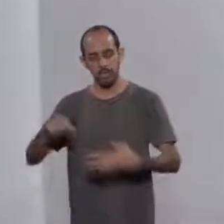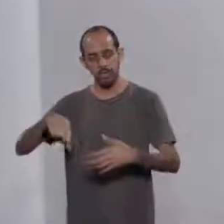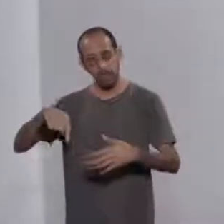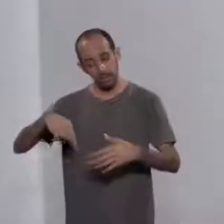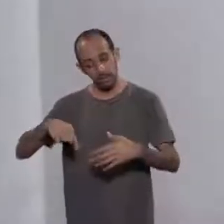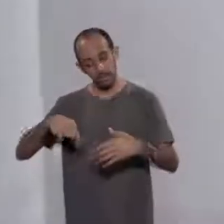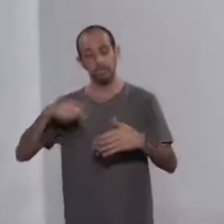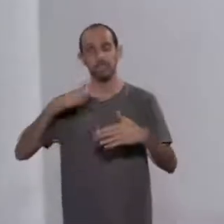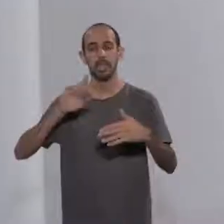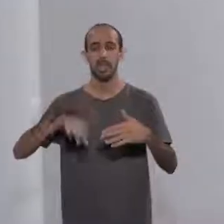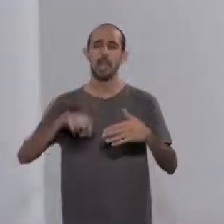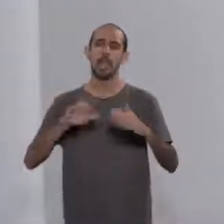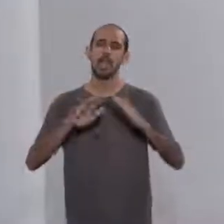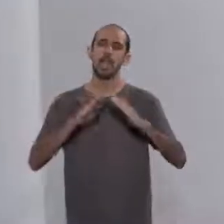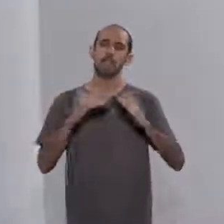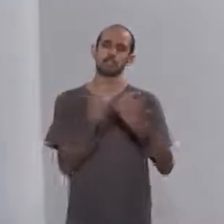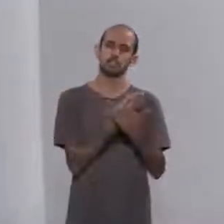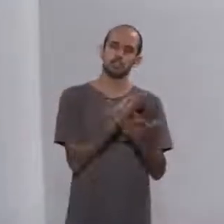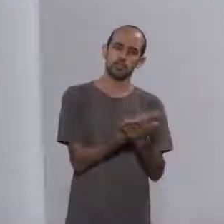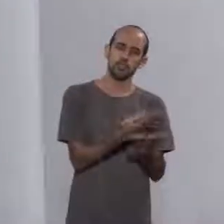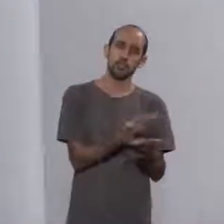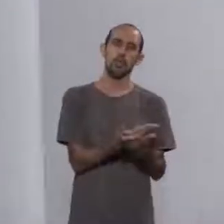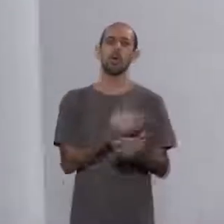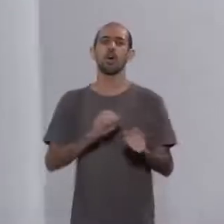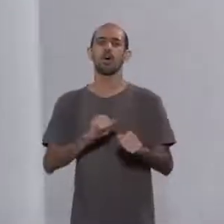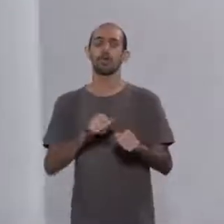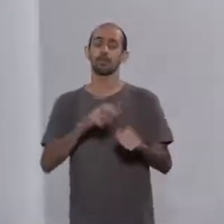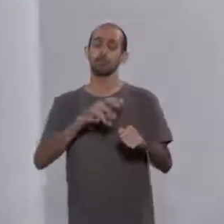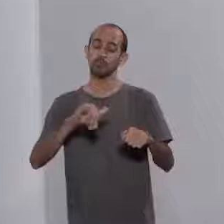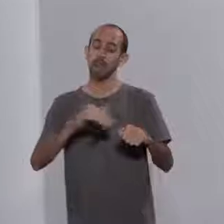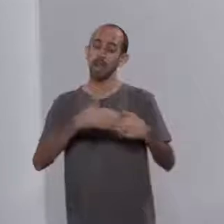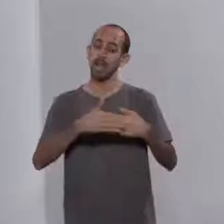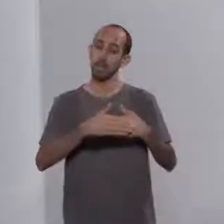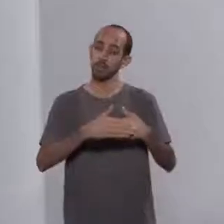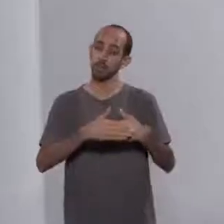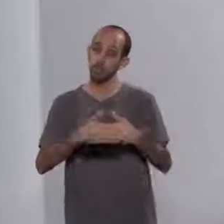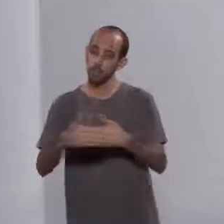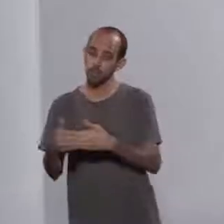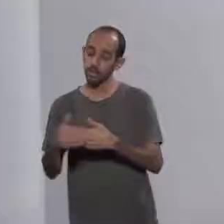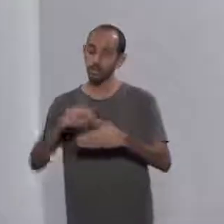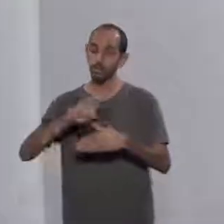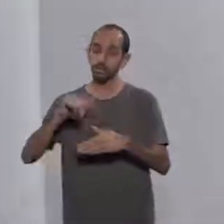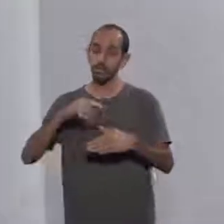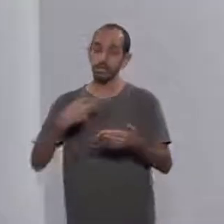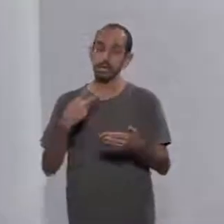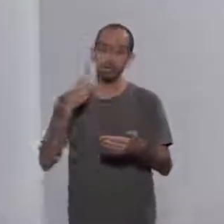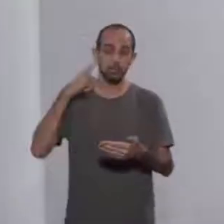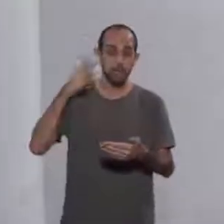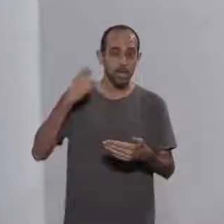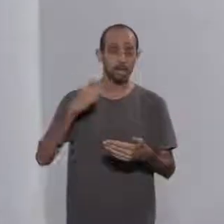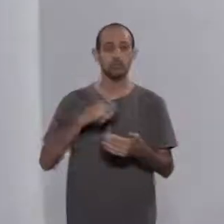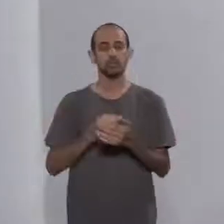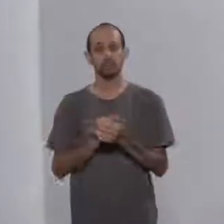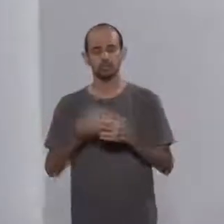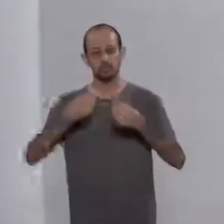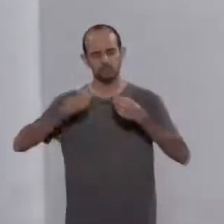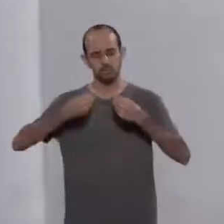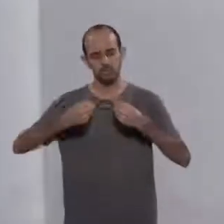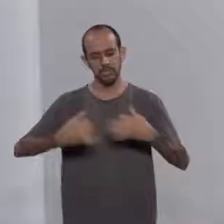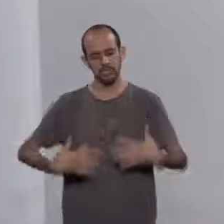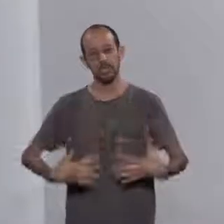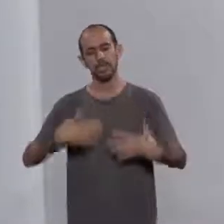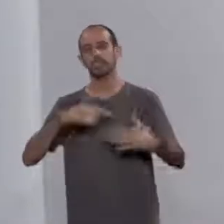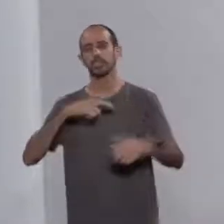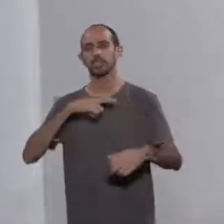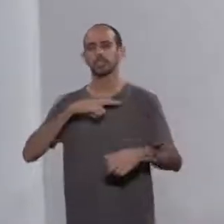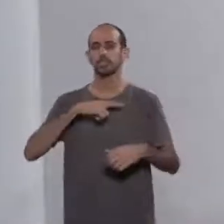contexto da escola, com as fotos da escola, que iria se abrir o portão, que iria se fazer um barulho, que eu expliquei dentro